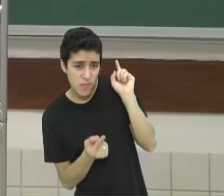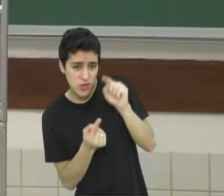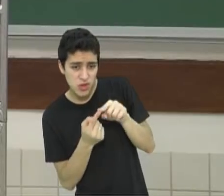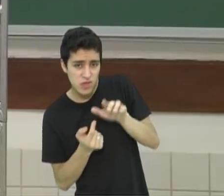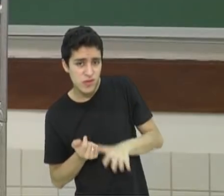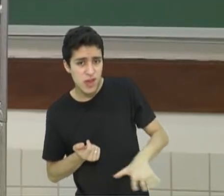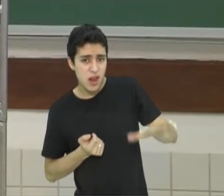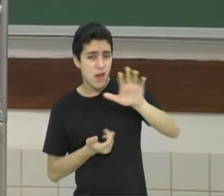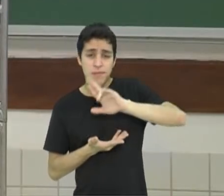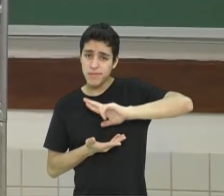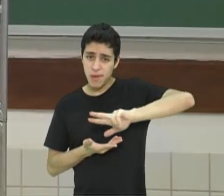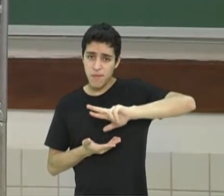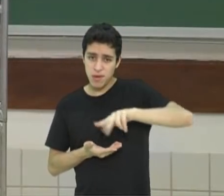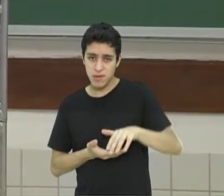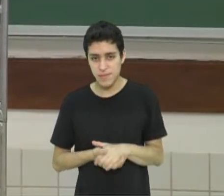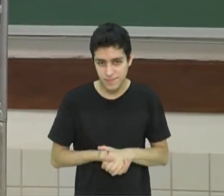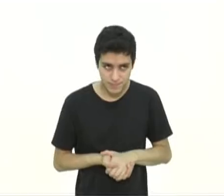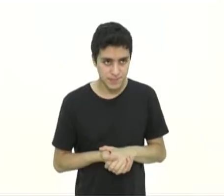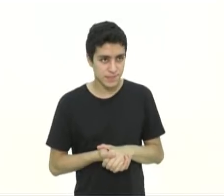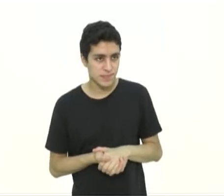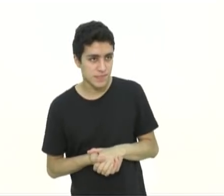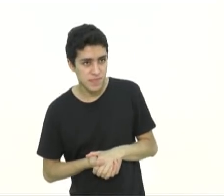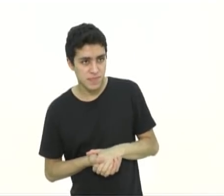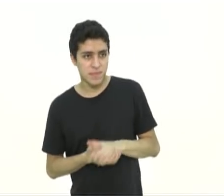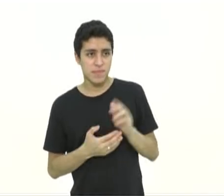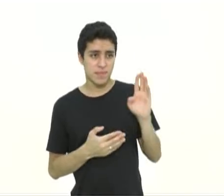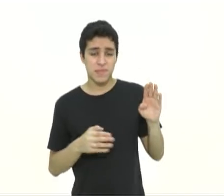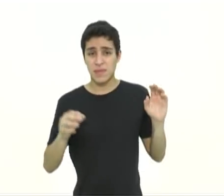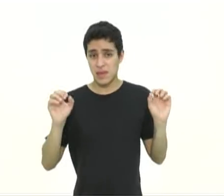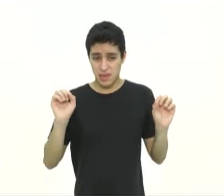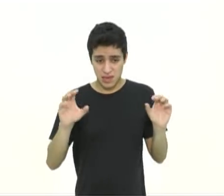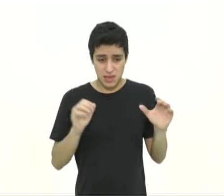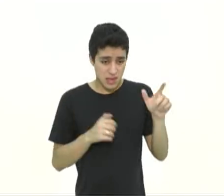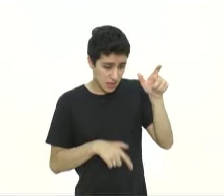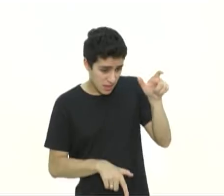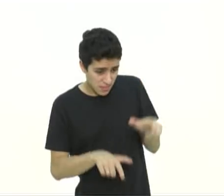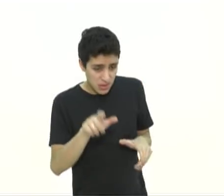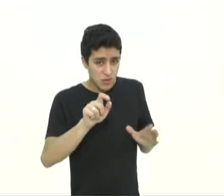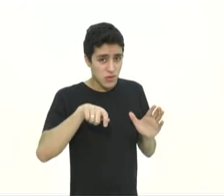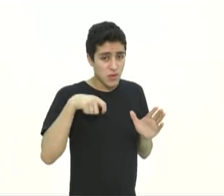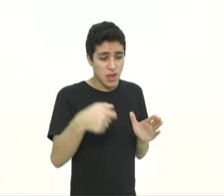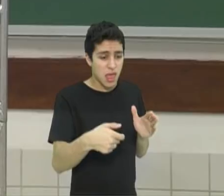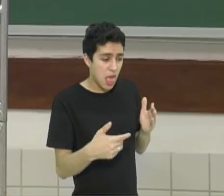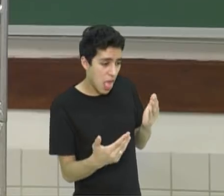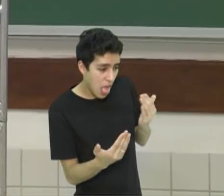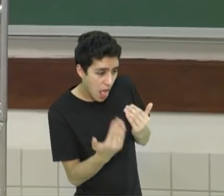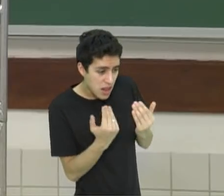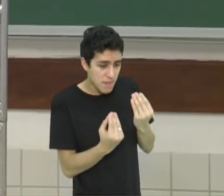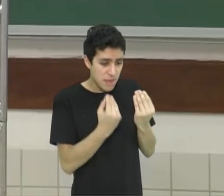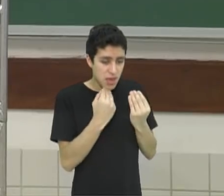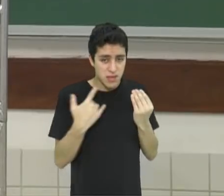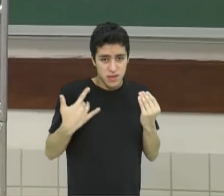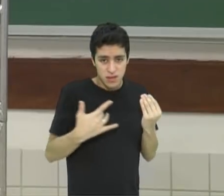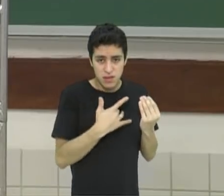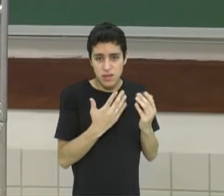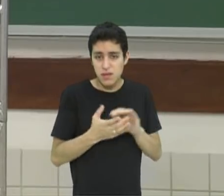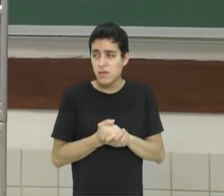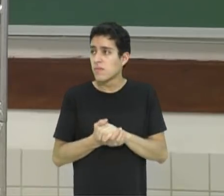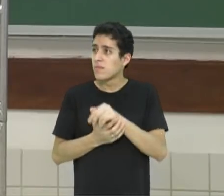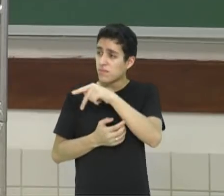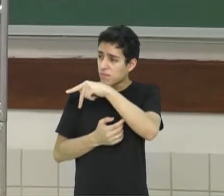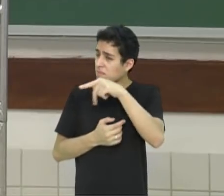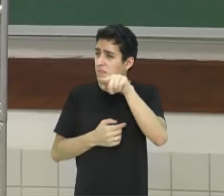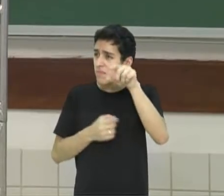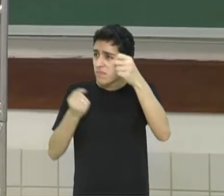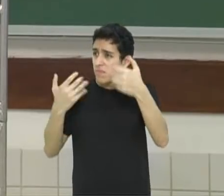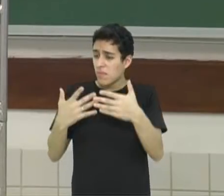tá? Ensinar as pessoas sobre a importância dos alimentos saudáveis? Professor, o texto fala de alimentos saudáveis.